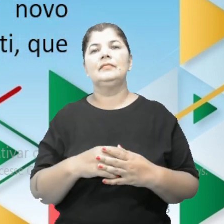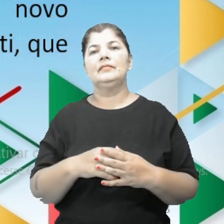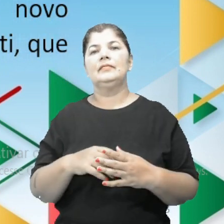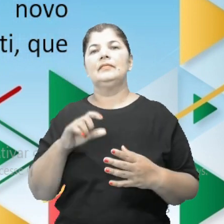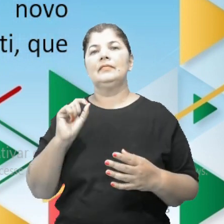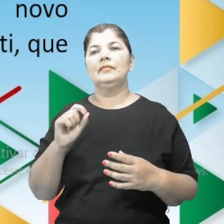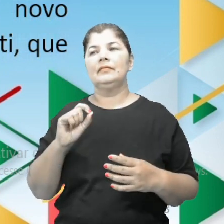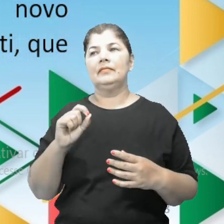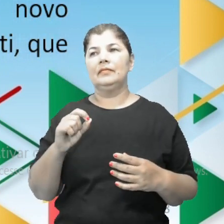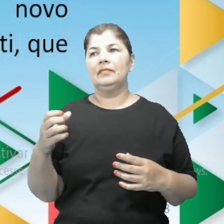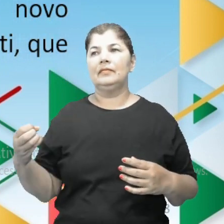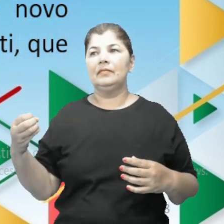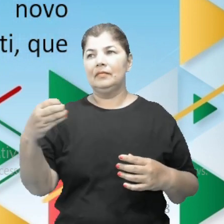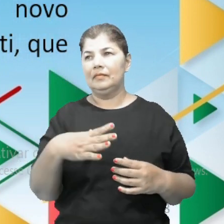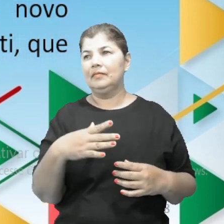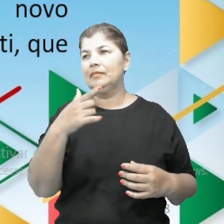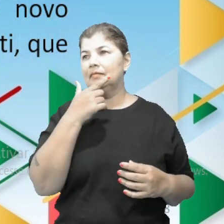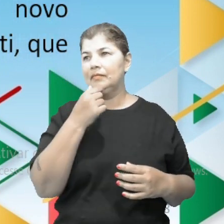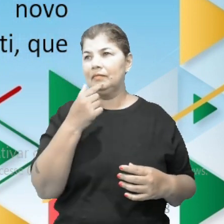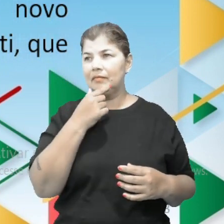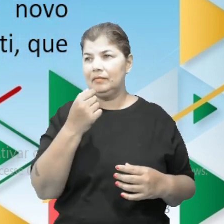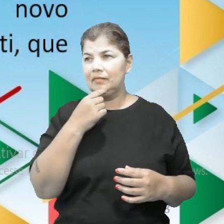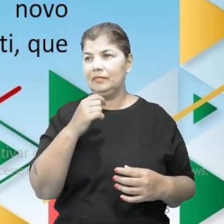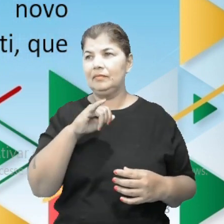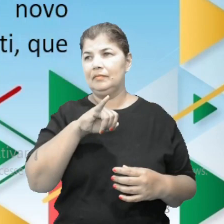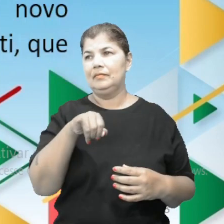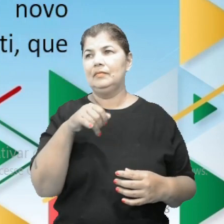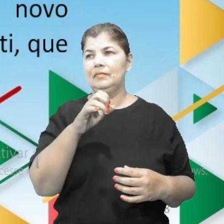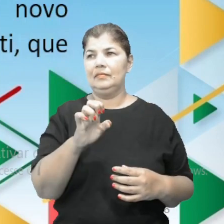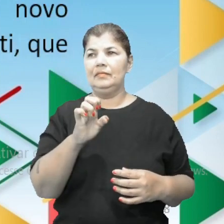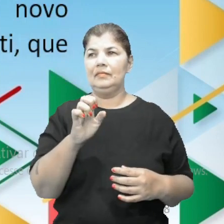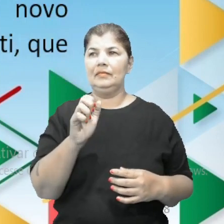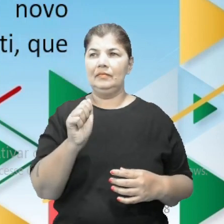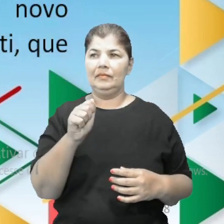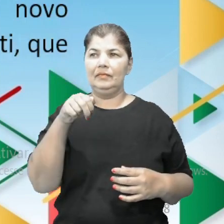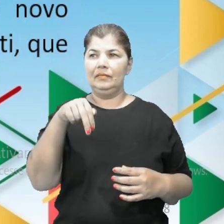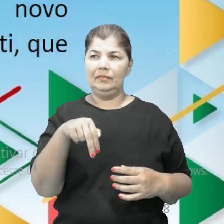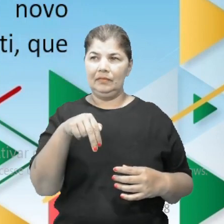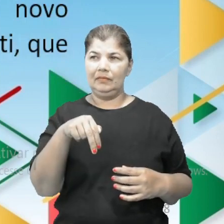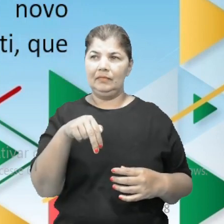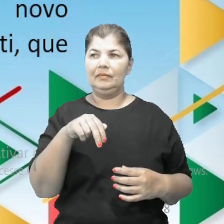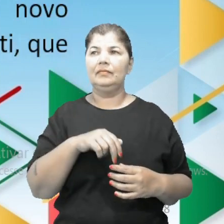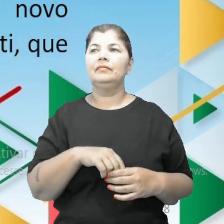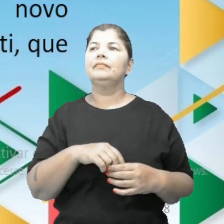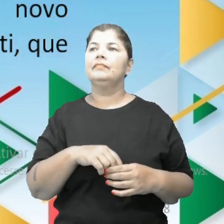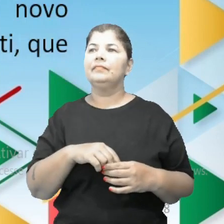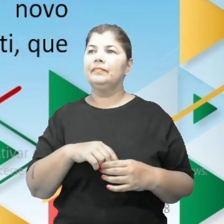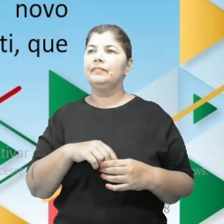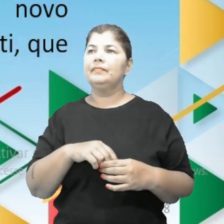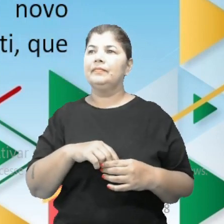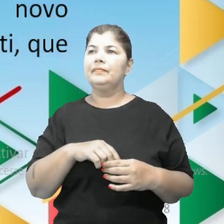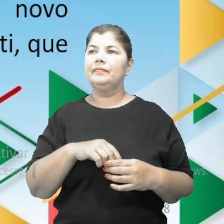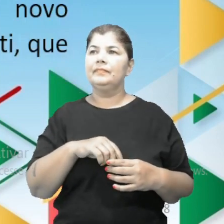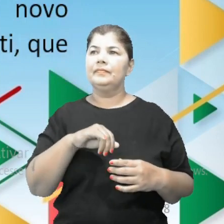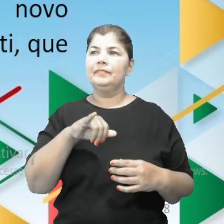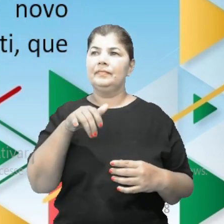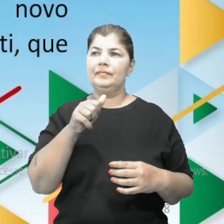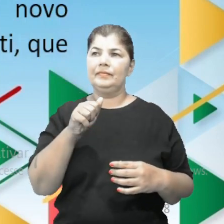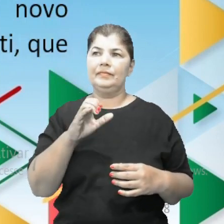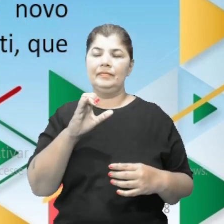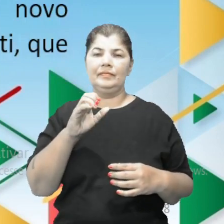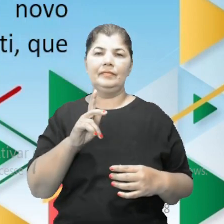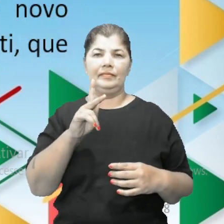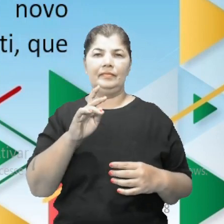quê? Jean-Jacques Dessalines. Jean-Jacques Dessalines, então, que tinha